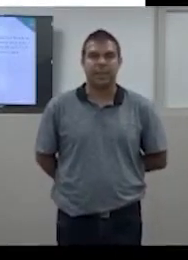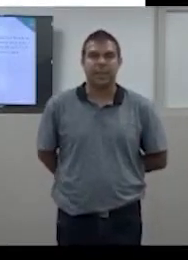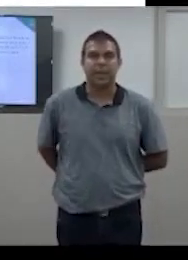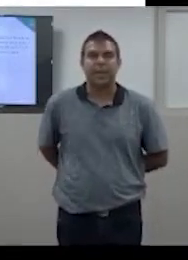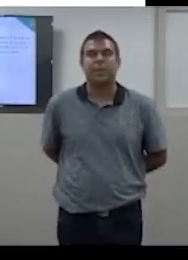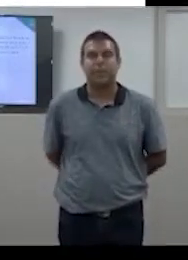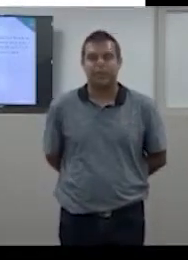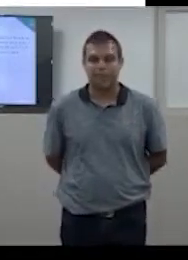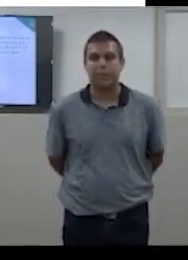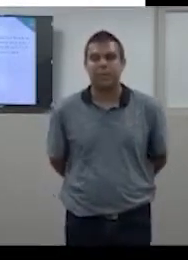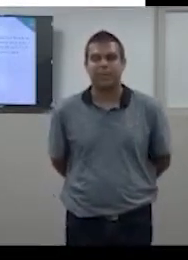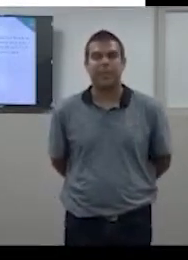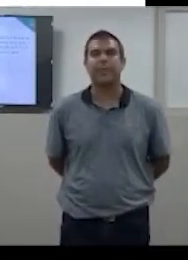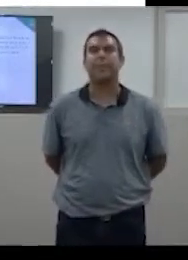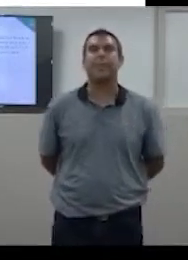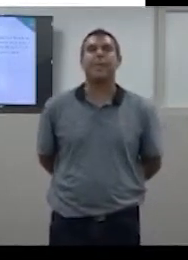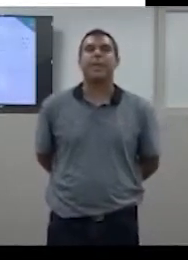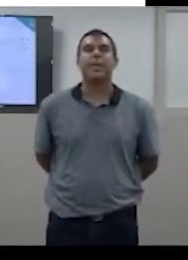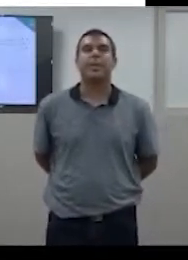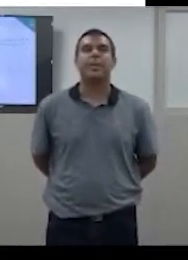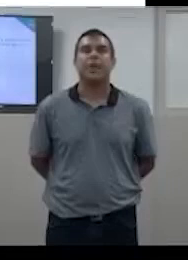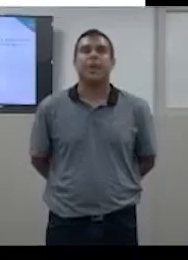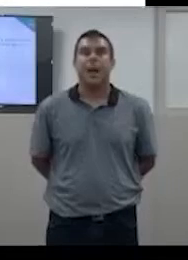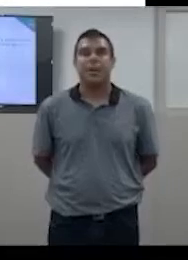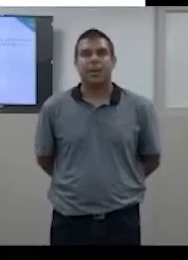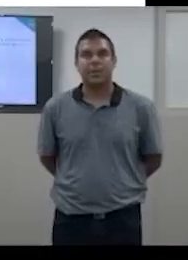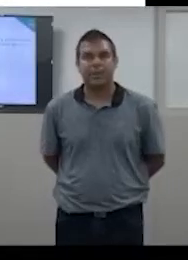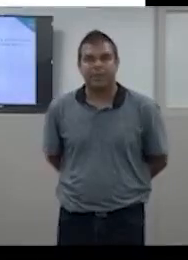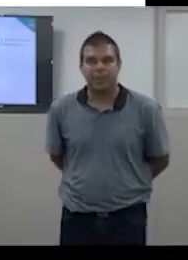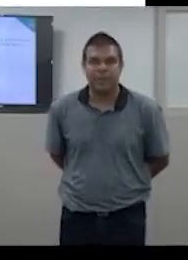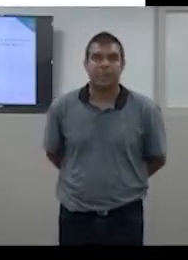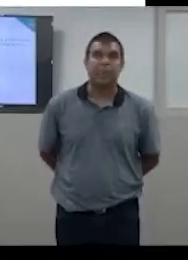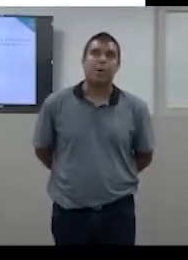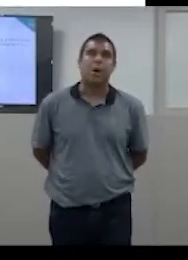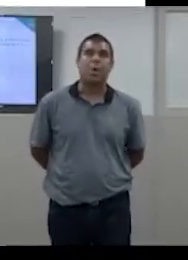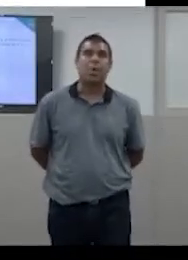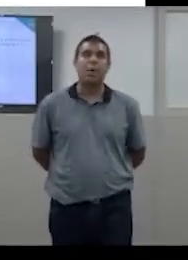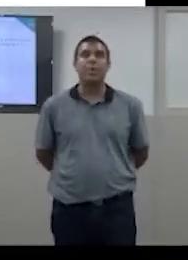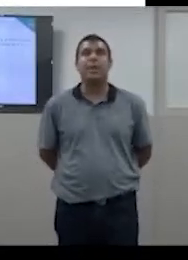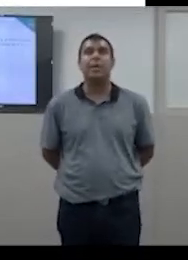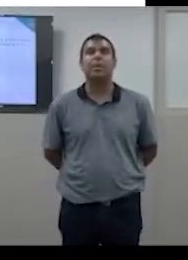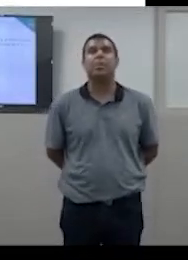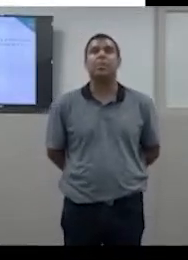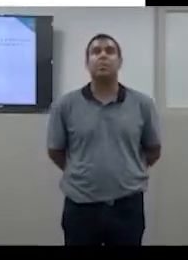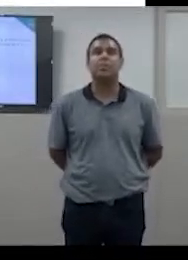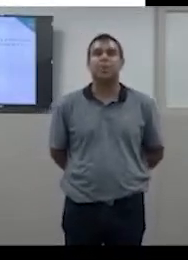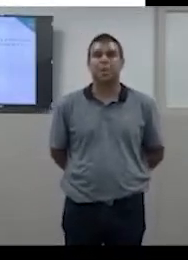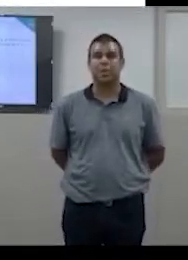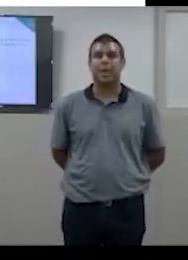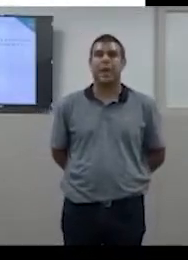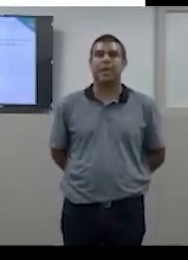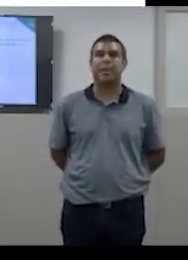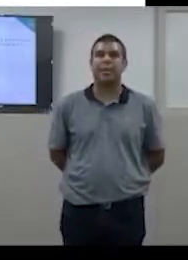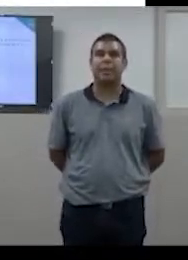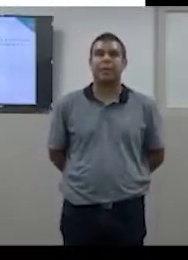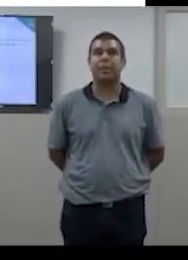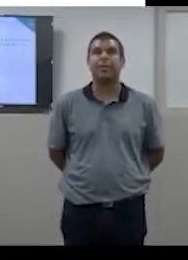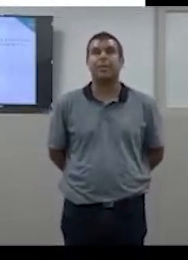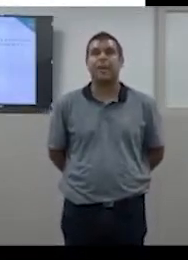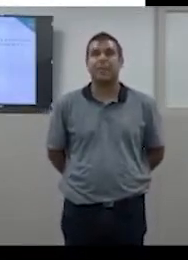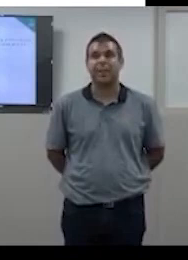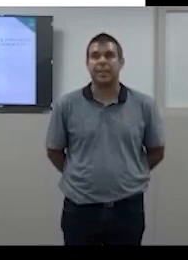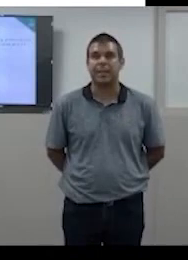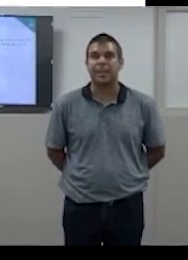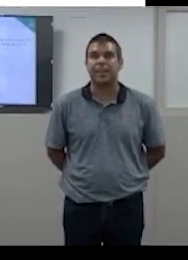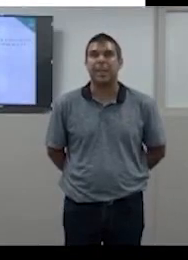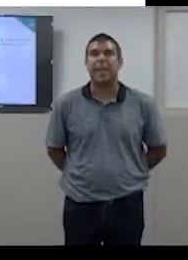relação àquilo. Então só atenção com isso, beleza? Então assim, ó, agora é com vocês ali, ó. Quanto de calor um cubo de gelo a 0 graus